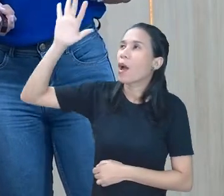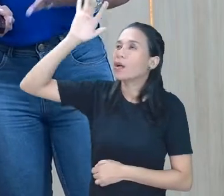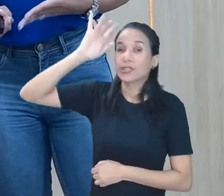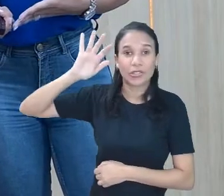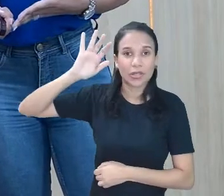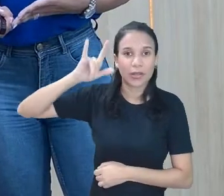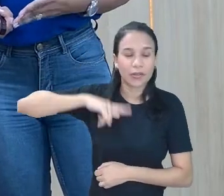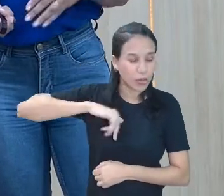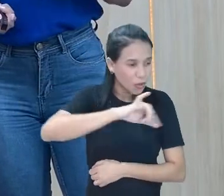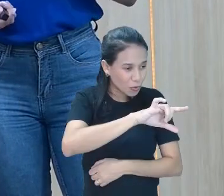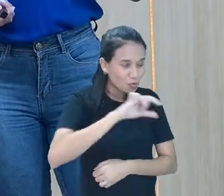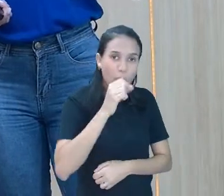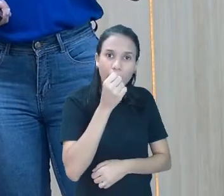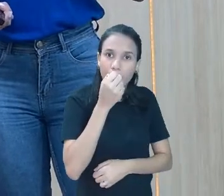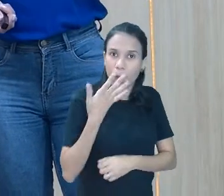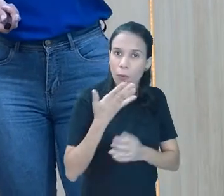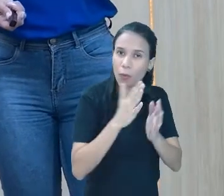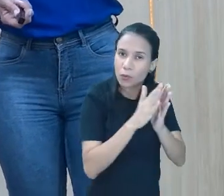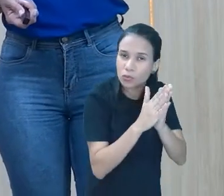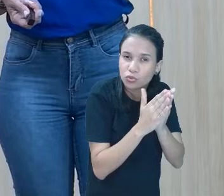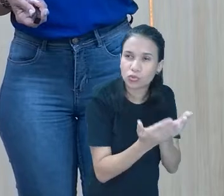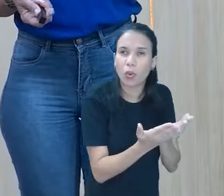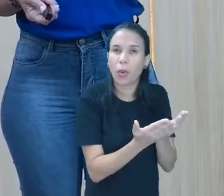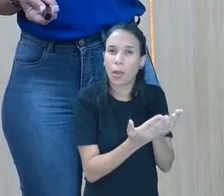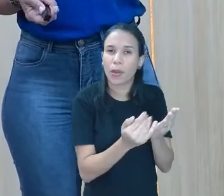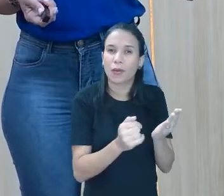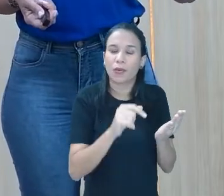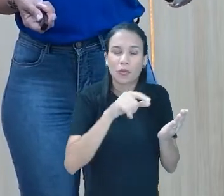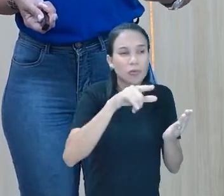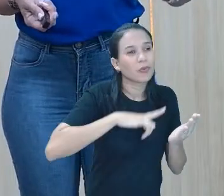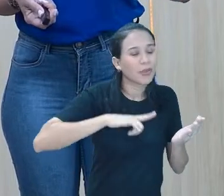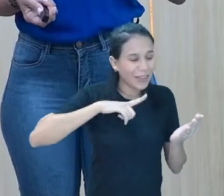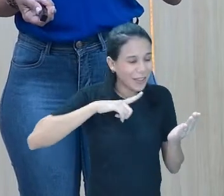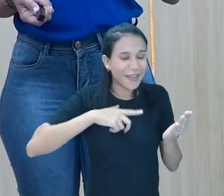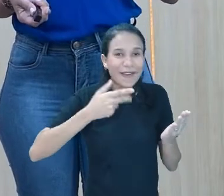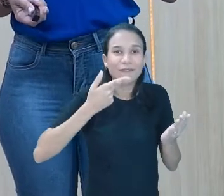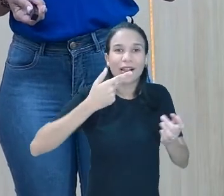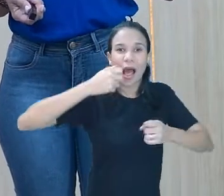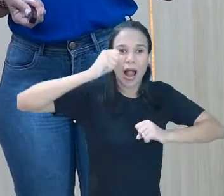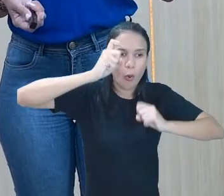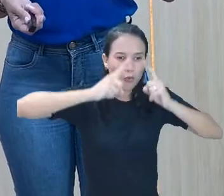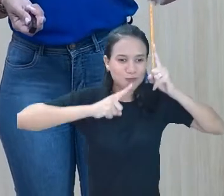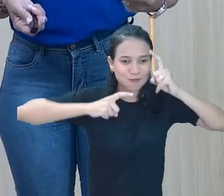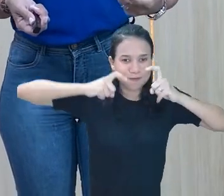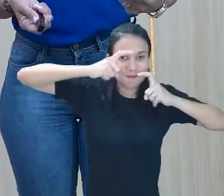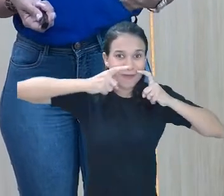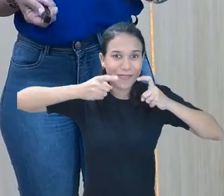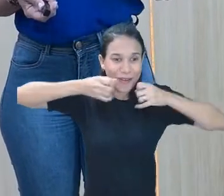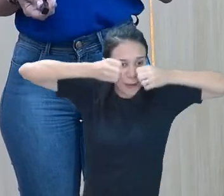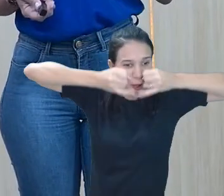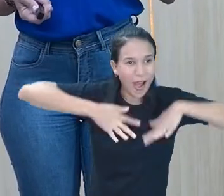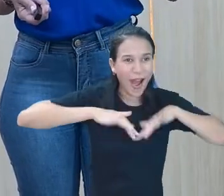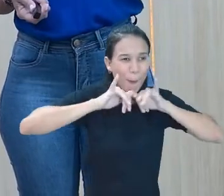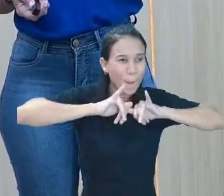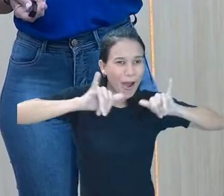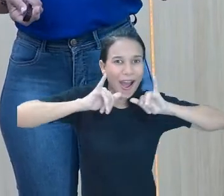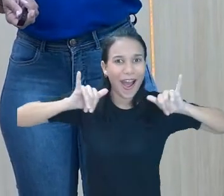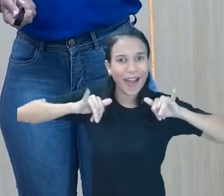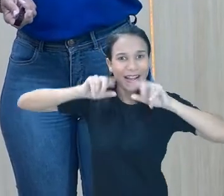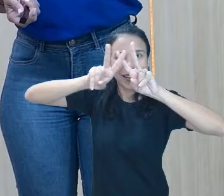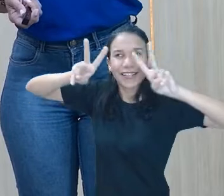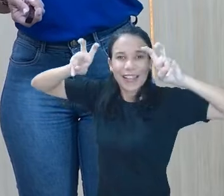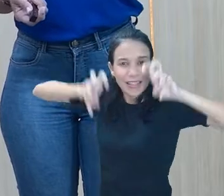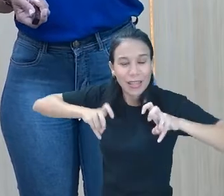história bem escolhida, né? Uma contação de história, uma história narrada de forma emocionante, com a